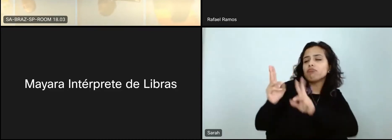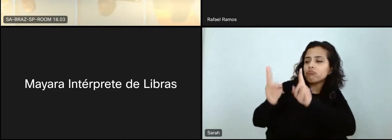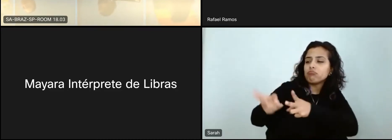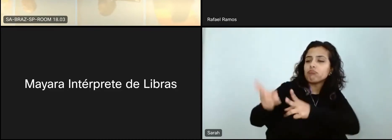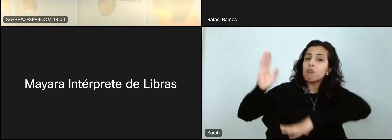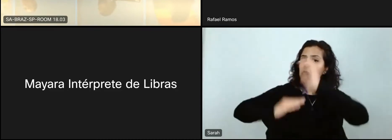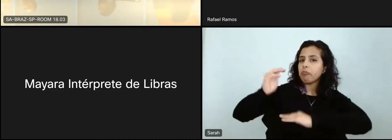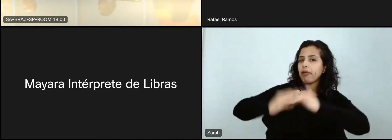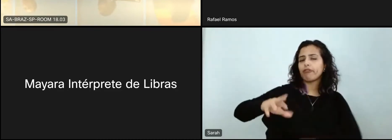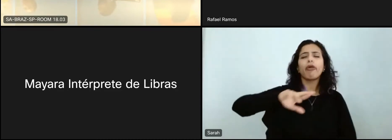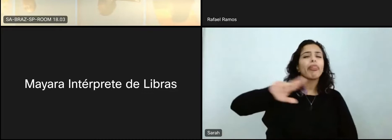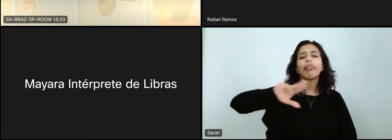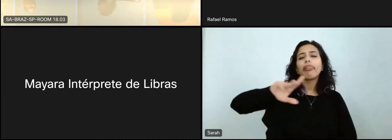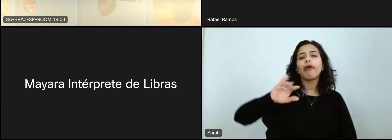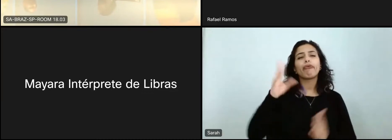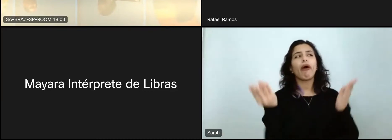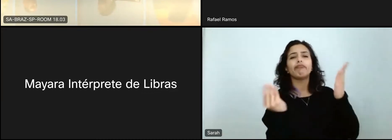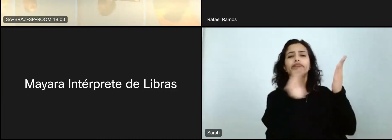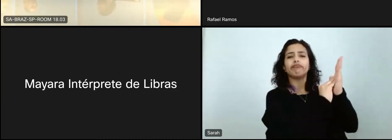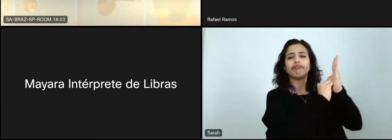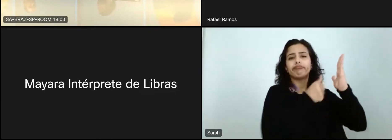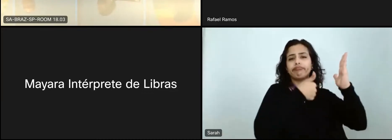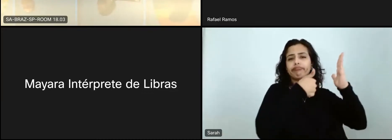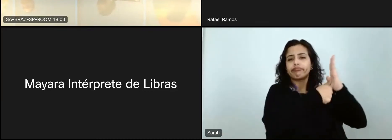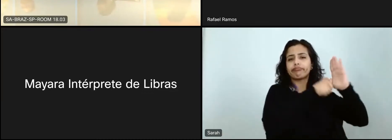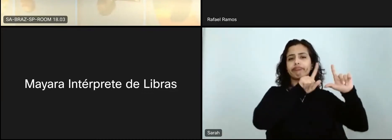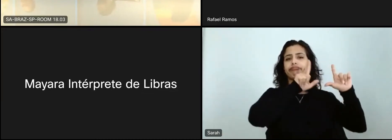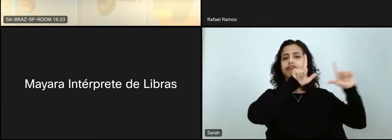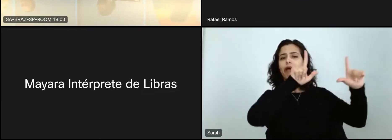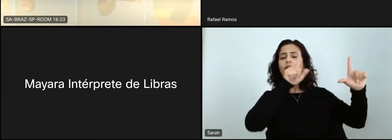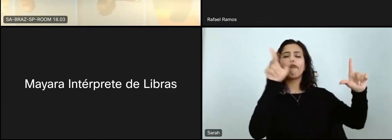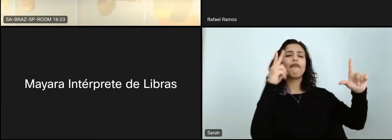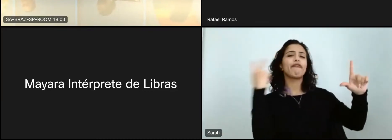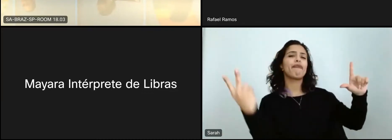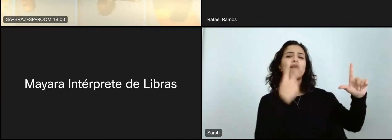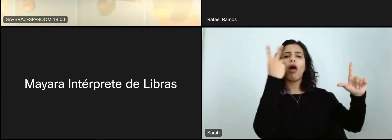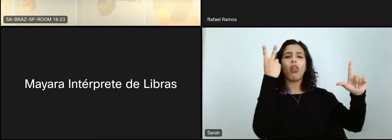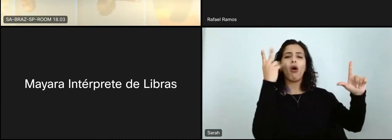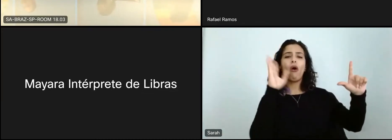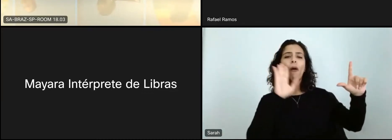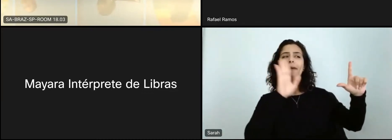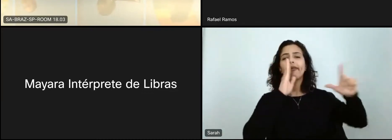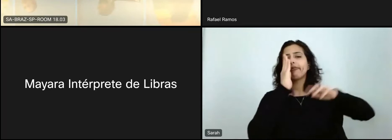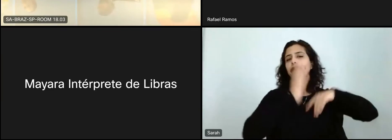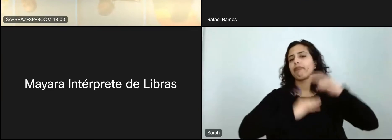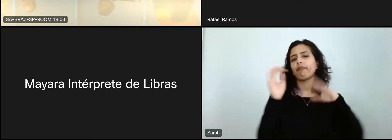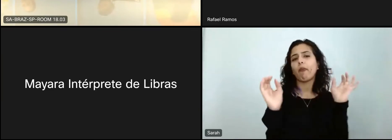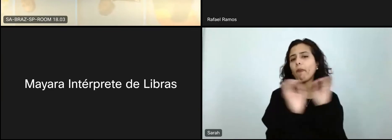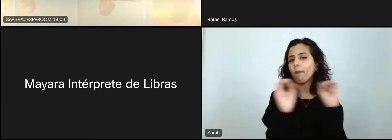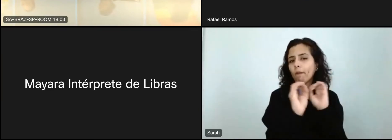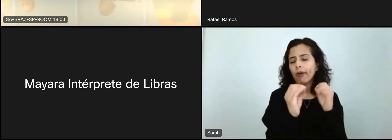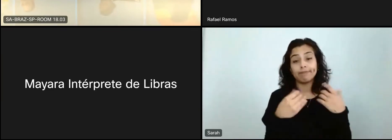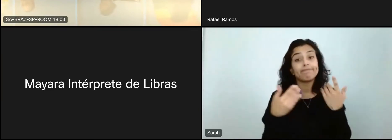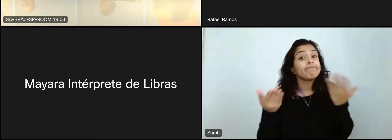mural de missão e valores da companhia e não seja uma realidade, né? Eu acho que o O primeiro ponto é ter essa organização,